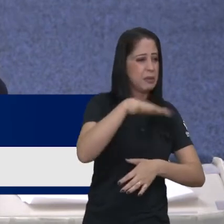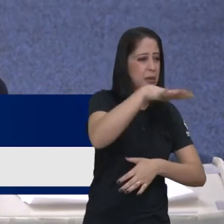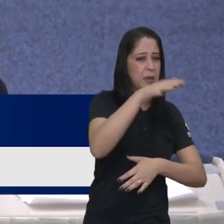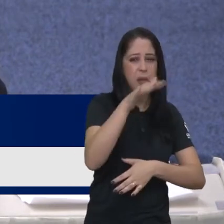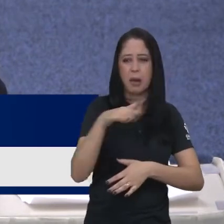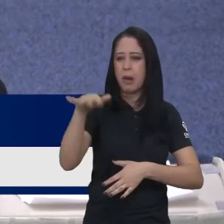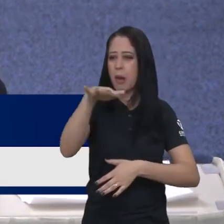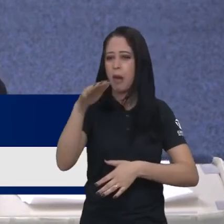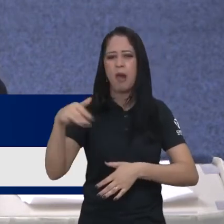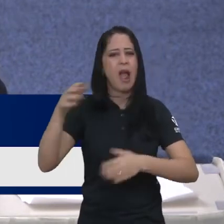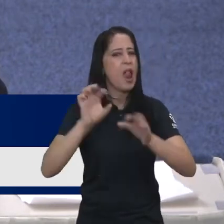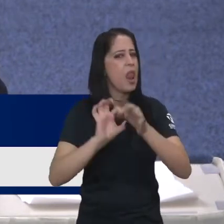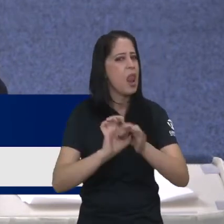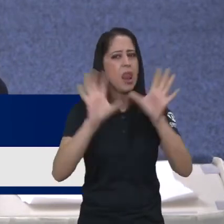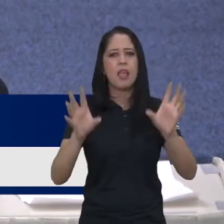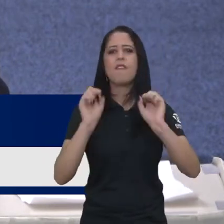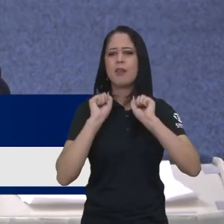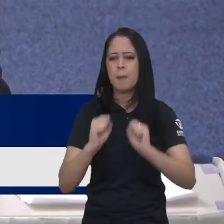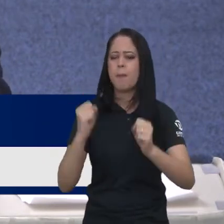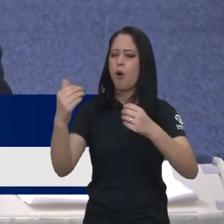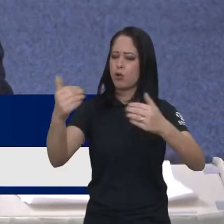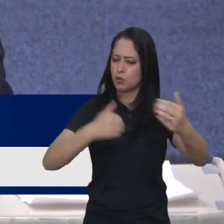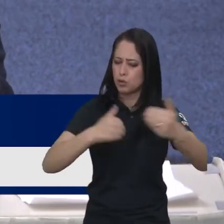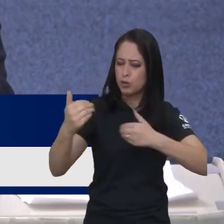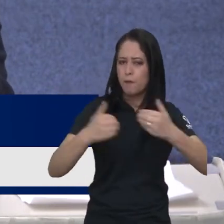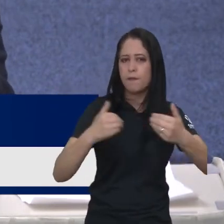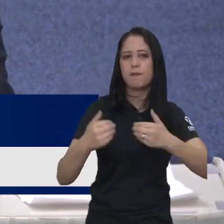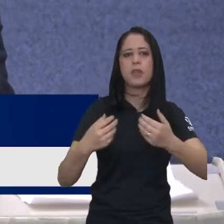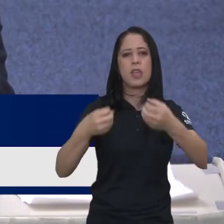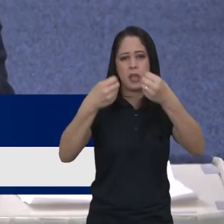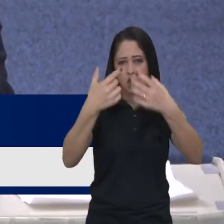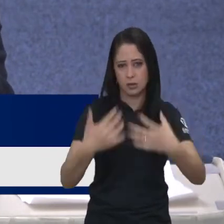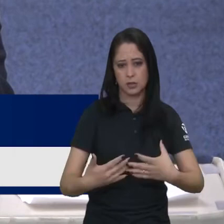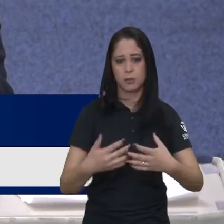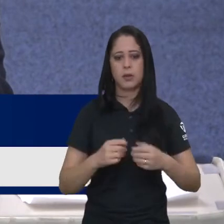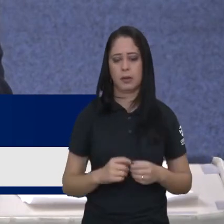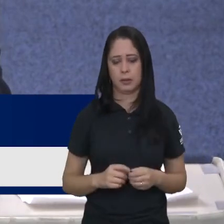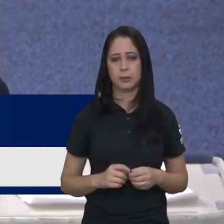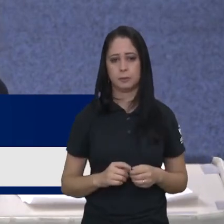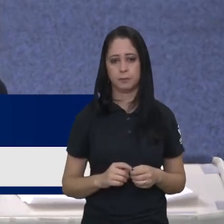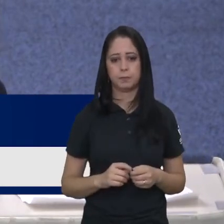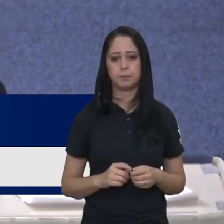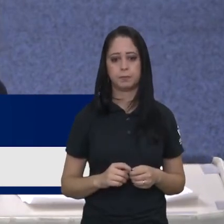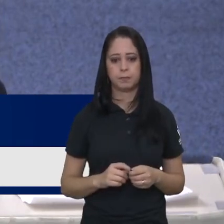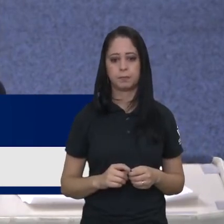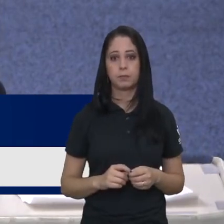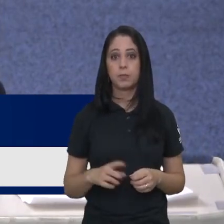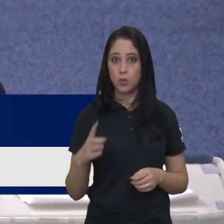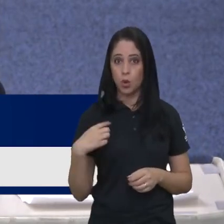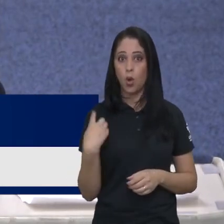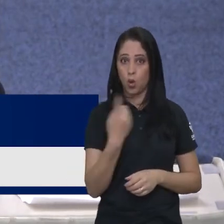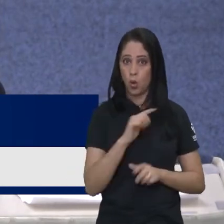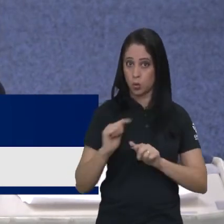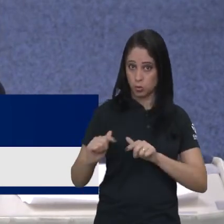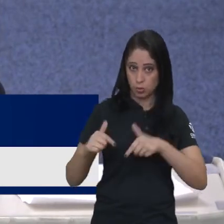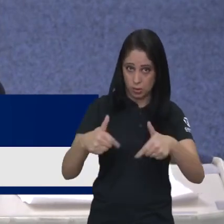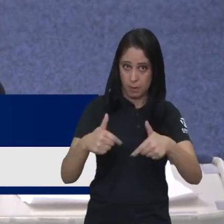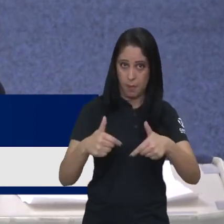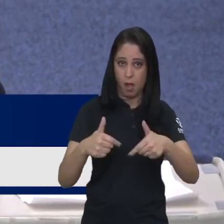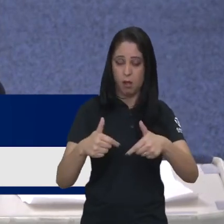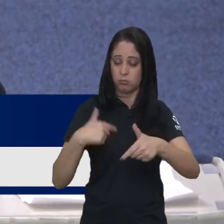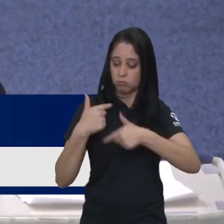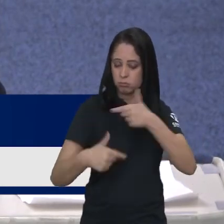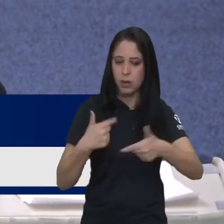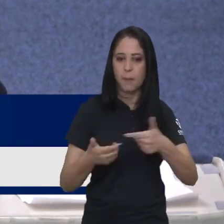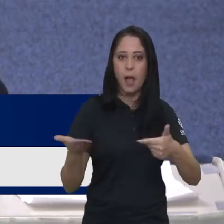todos podem falar, se manifestar e trazer os seus problemas e as suas dores. Evidentemente, o nosso trabalho a partir de agora